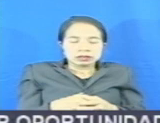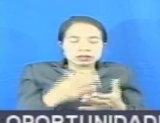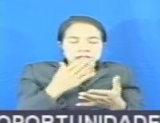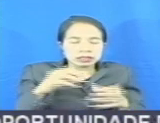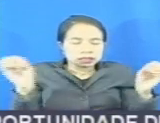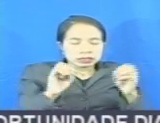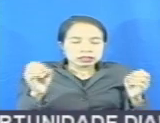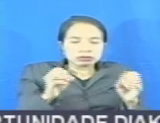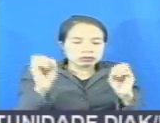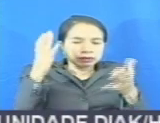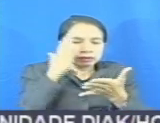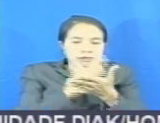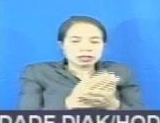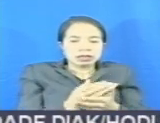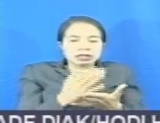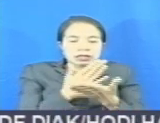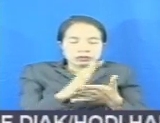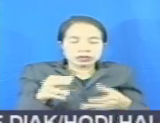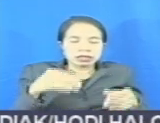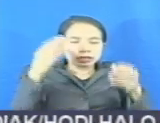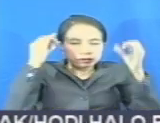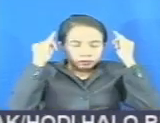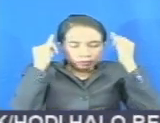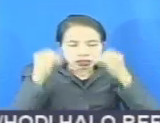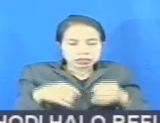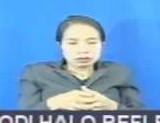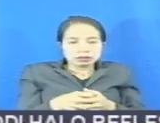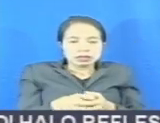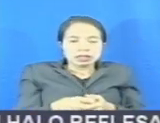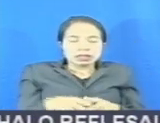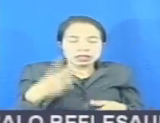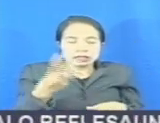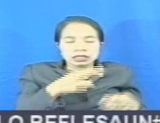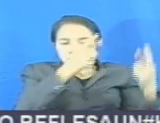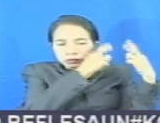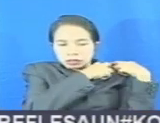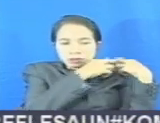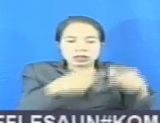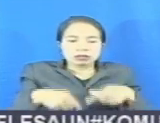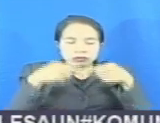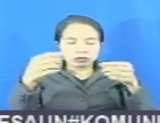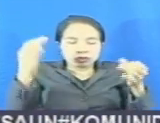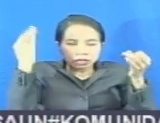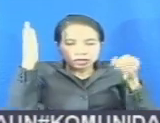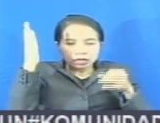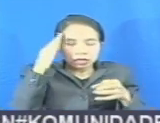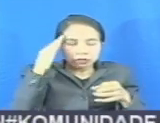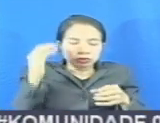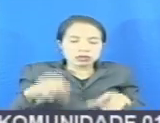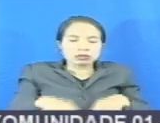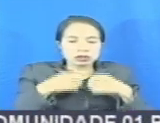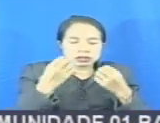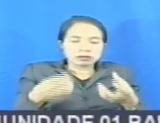ita nunca para atu fohanoin. Itania nga itania papel ma fohanoin. I o isama ka ita